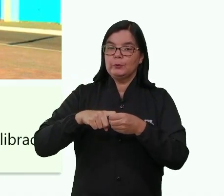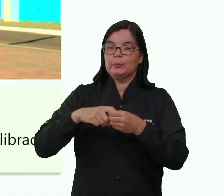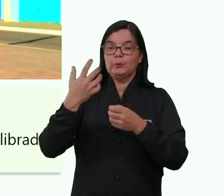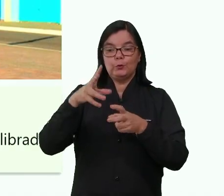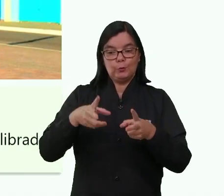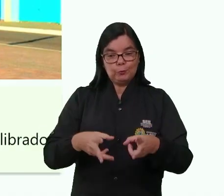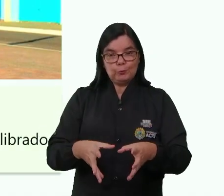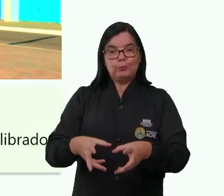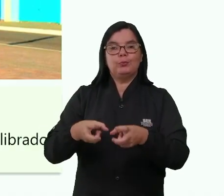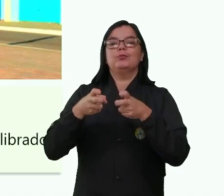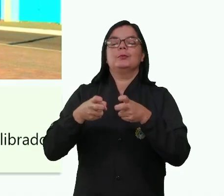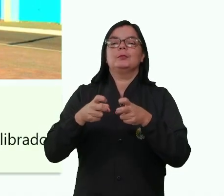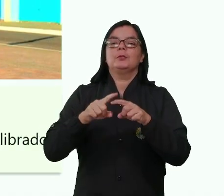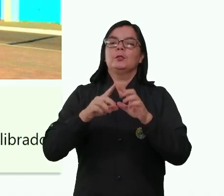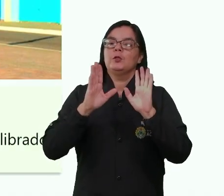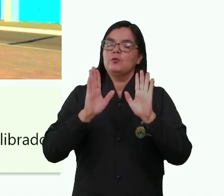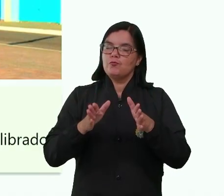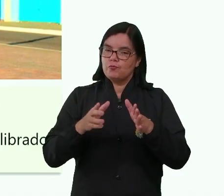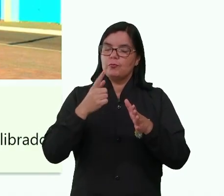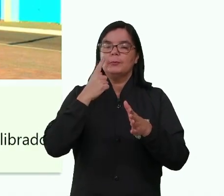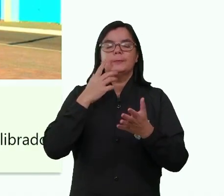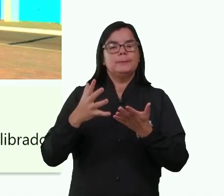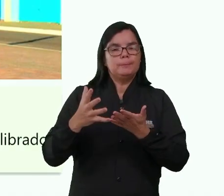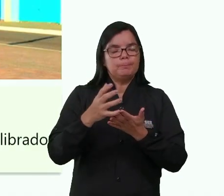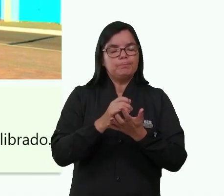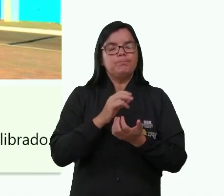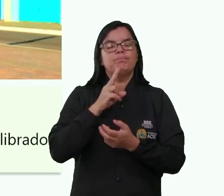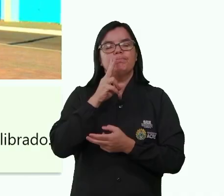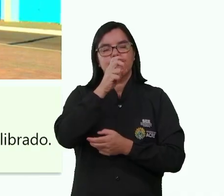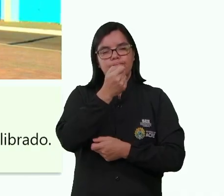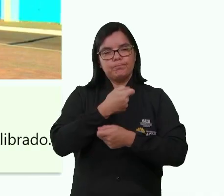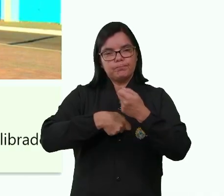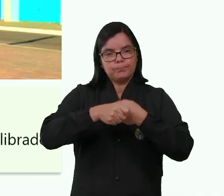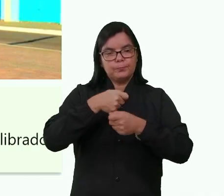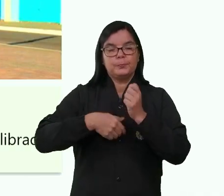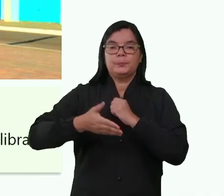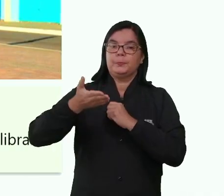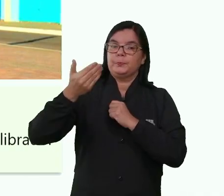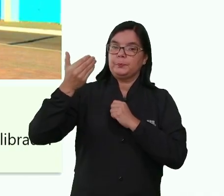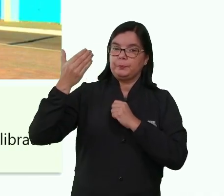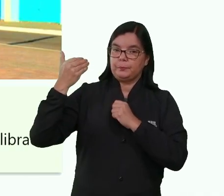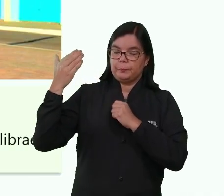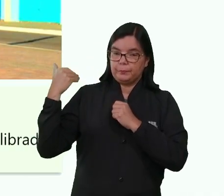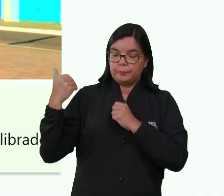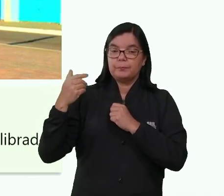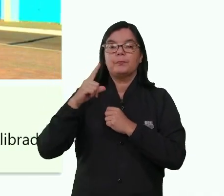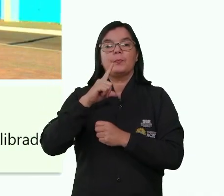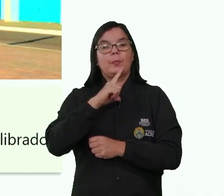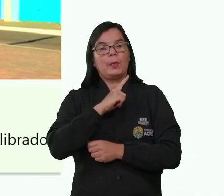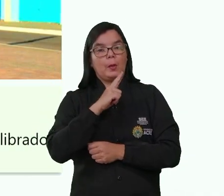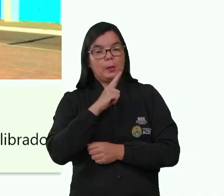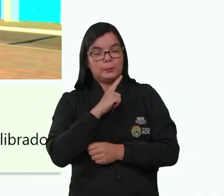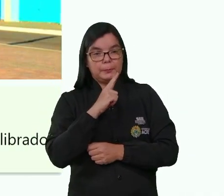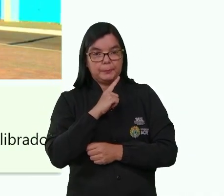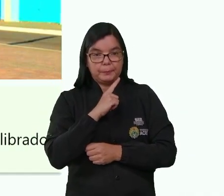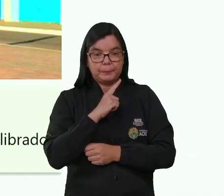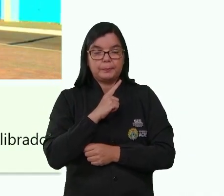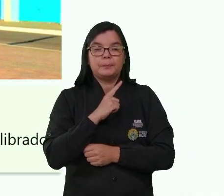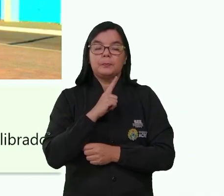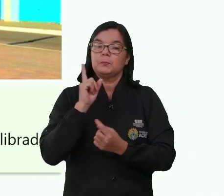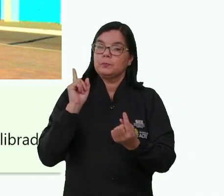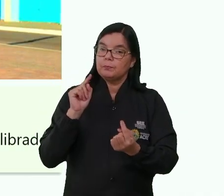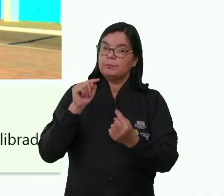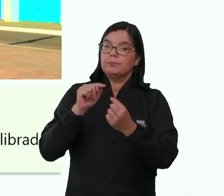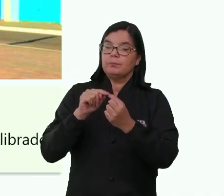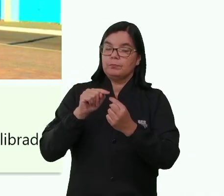extrativismo, já que ele foi uma grande potência econômica no passado, já houve muita